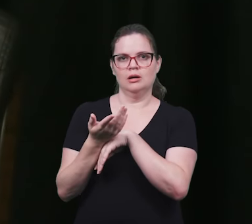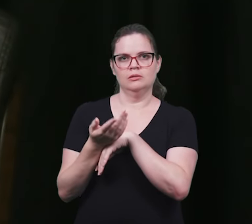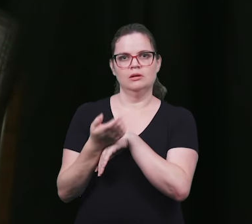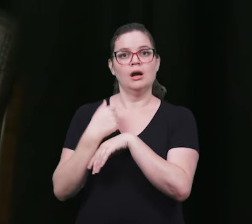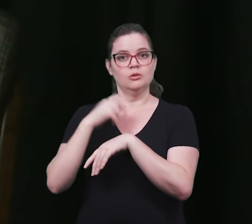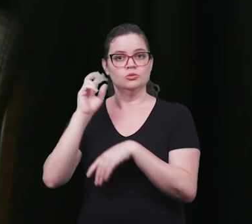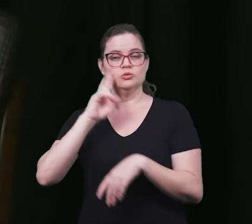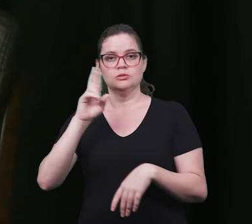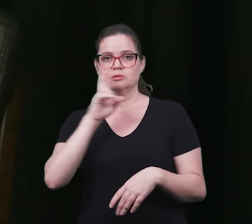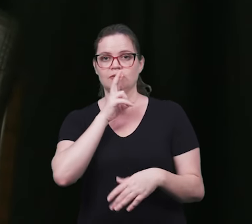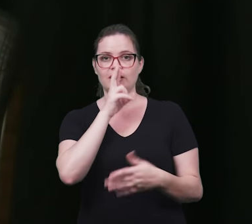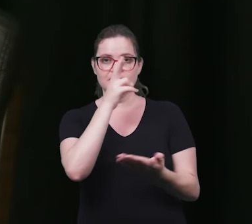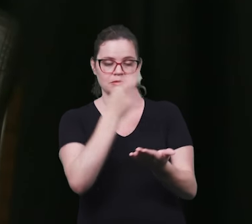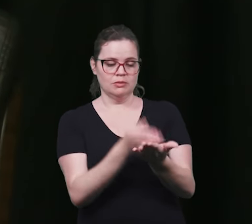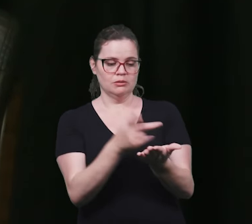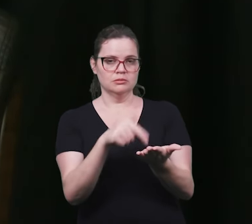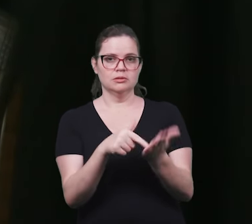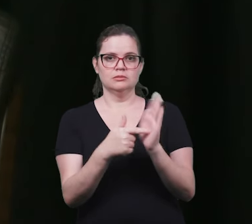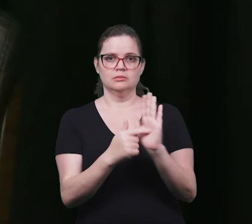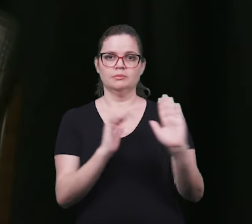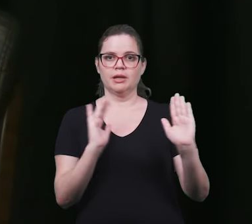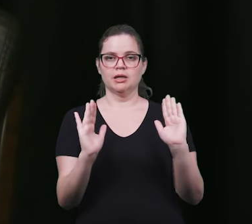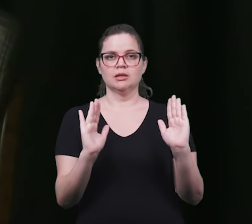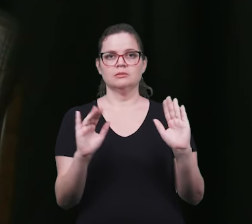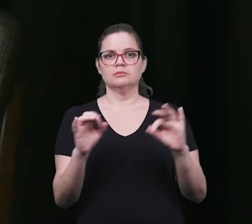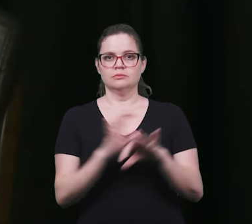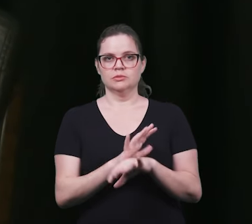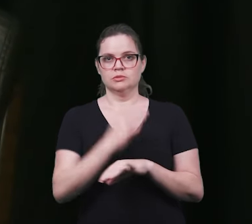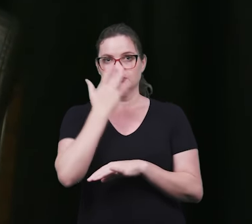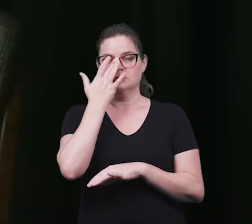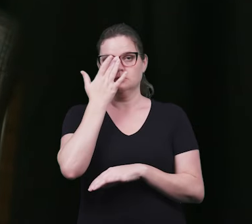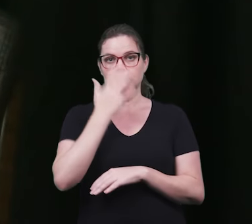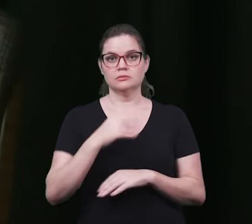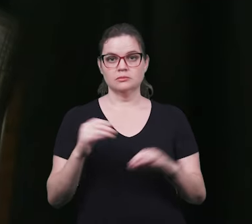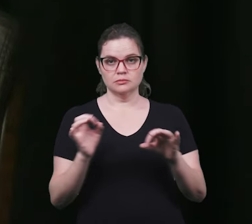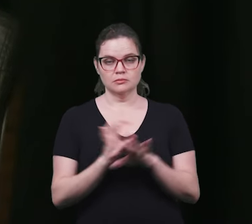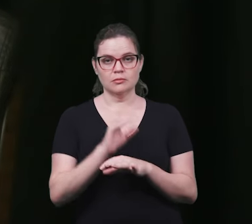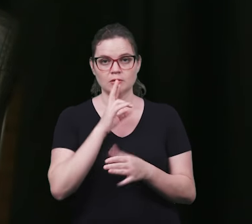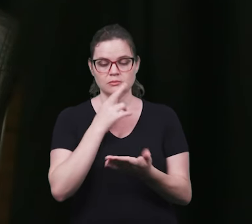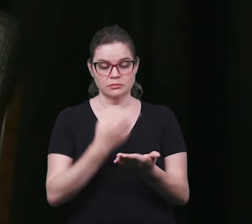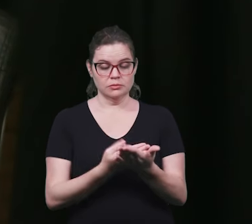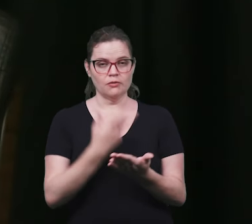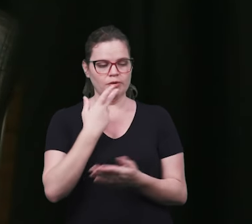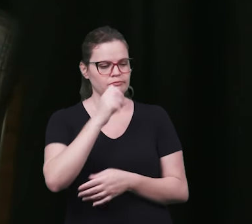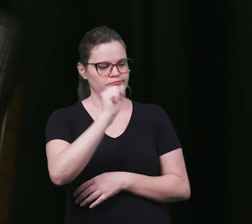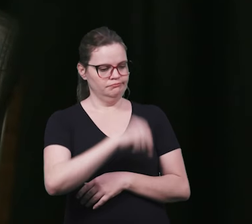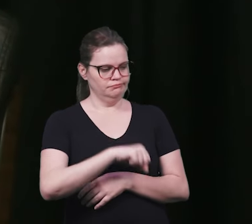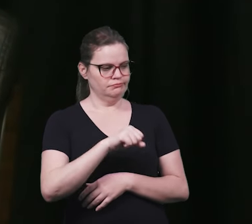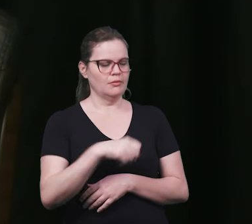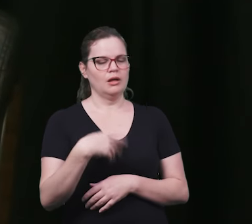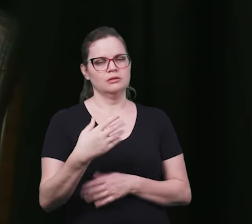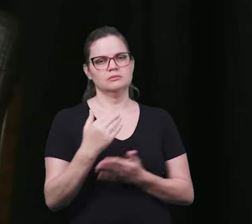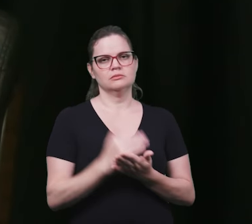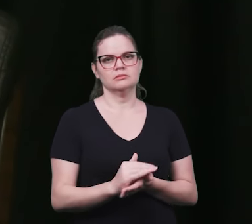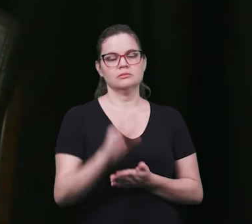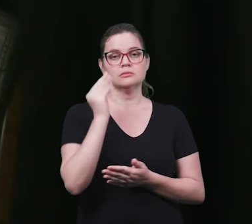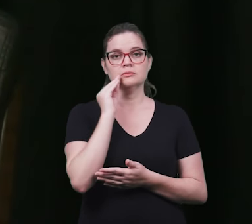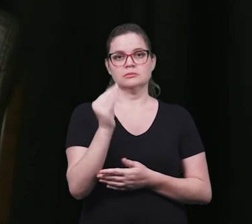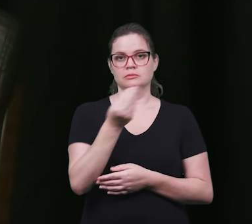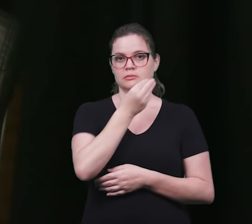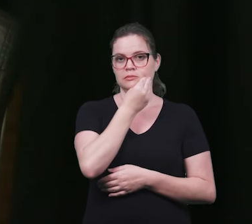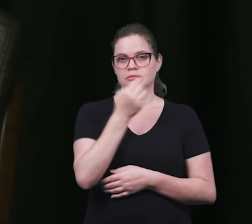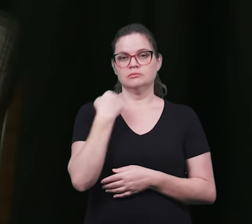Você já vai colocar diante do Senhor o período e o horário. Consultou o Senhor confirmou, você vai fazer